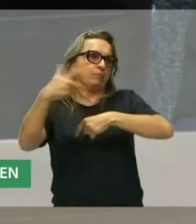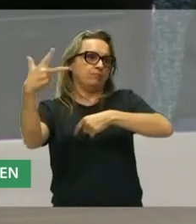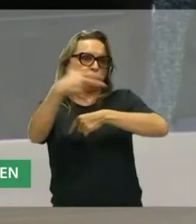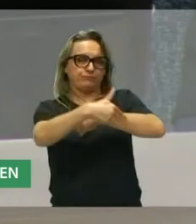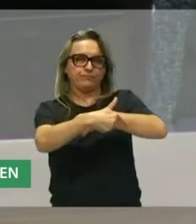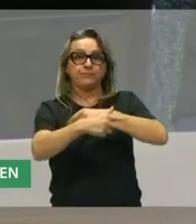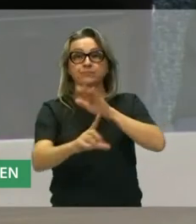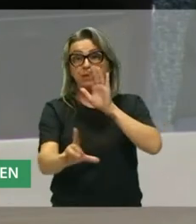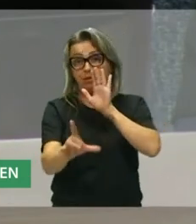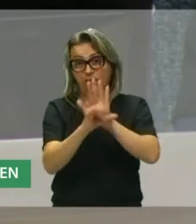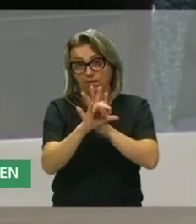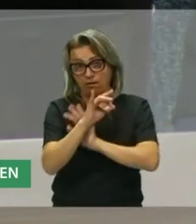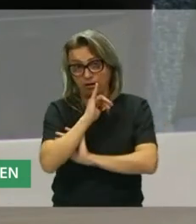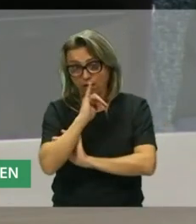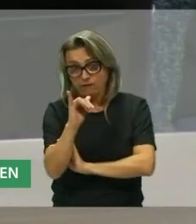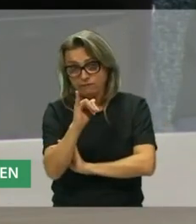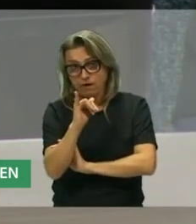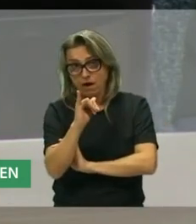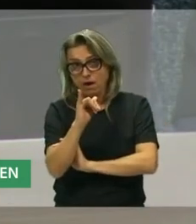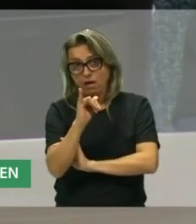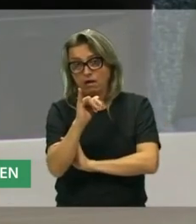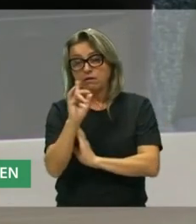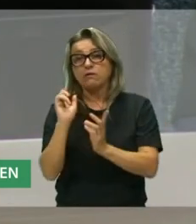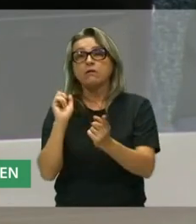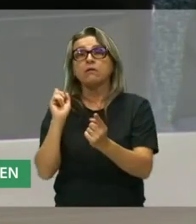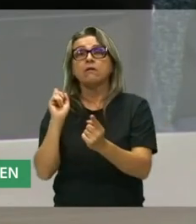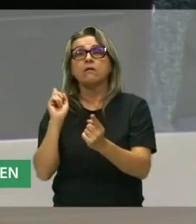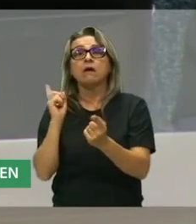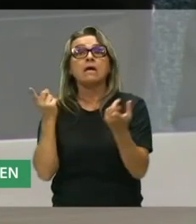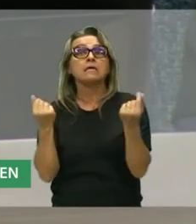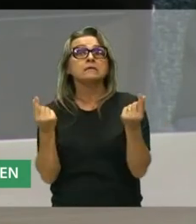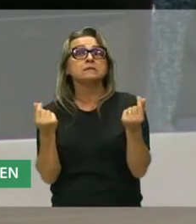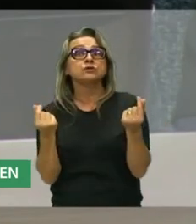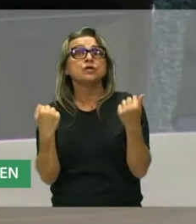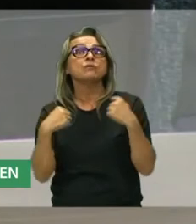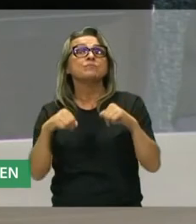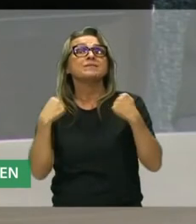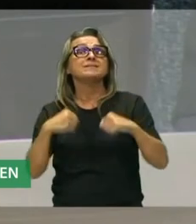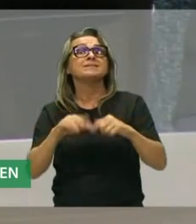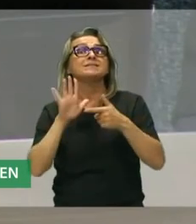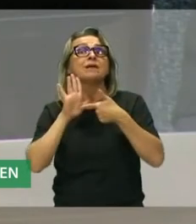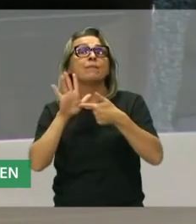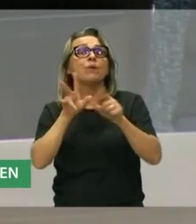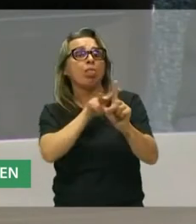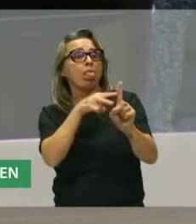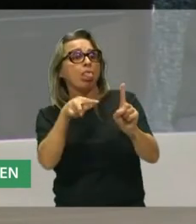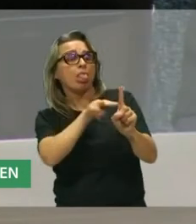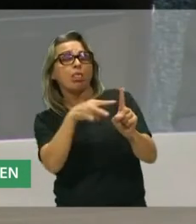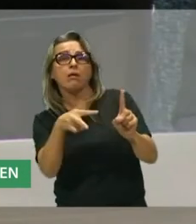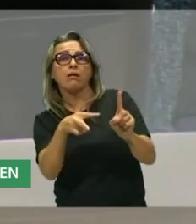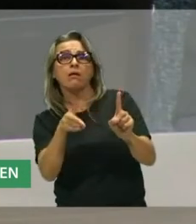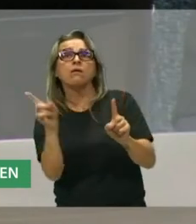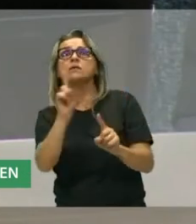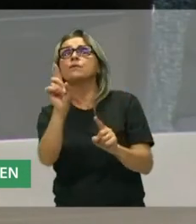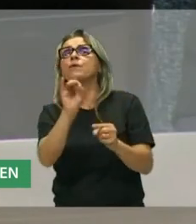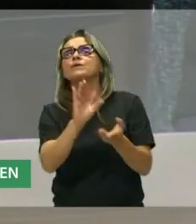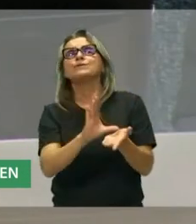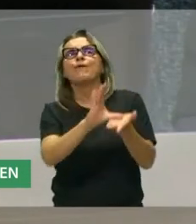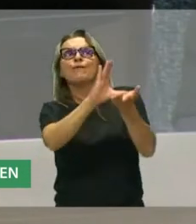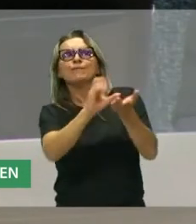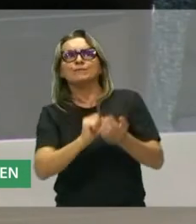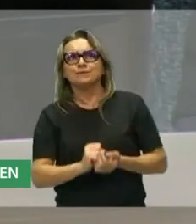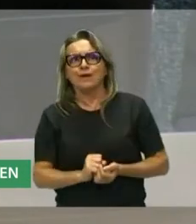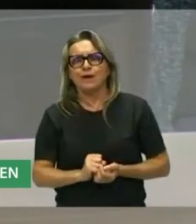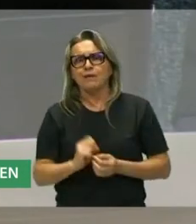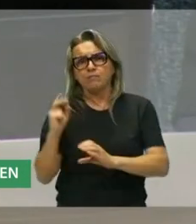que essa destinação de recursos tem que ser tratada com transparência. Não é só para o Conselho, é para a Câmara de Vereadores,